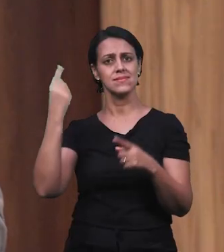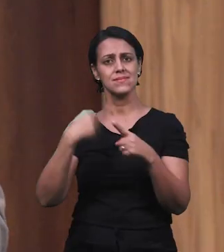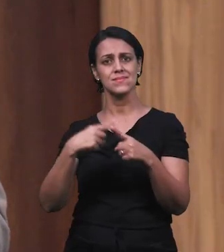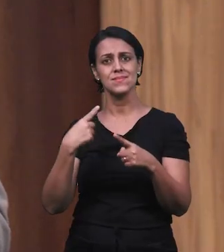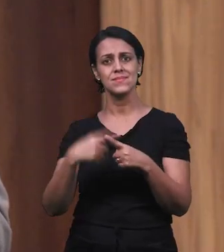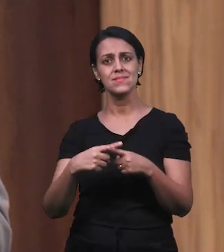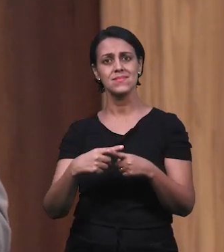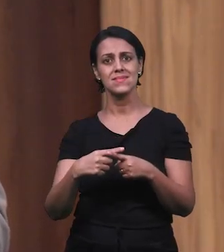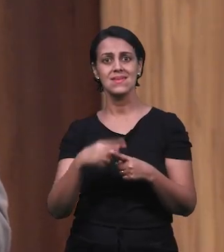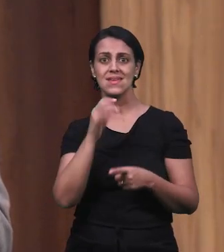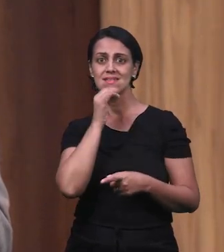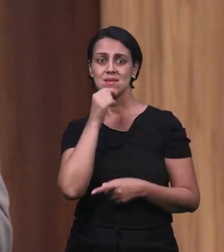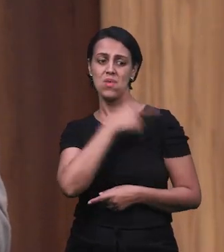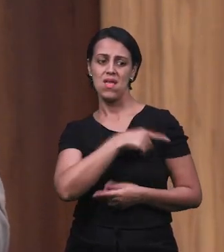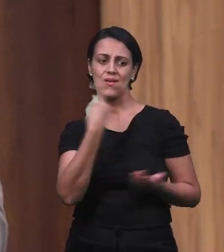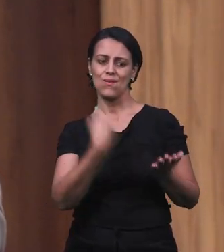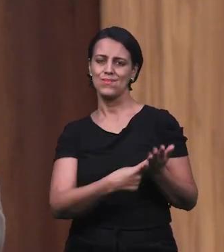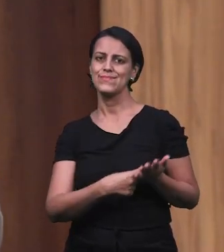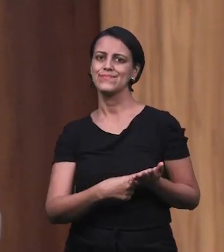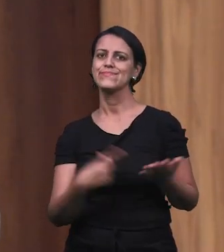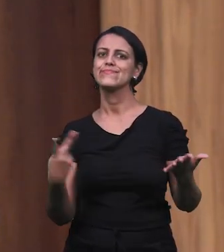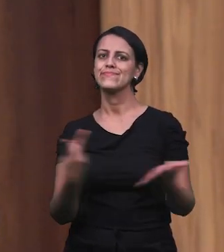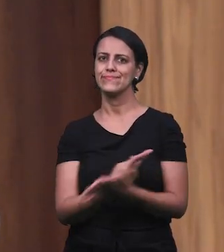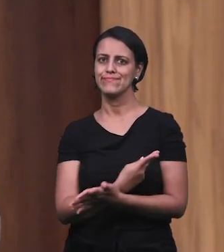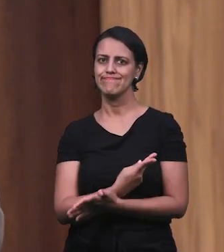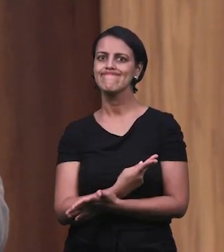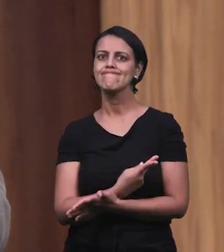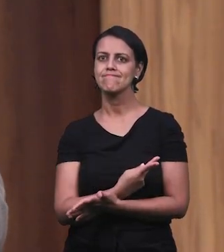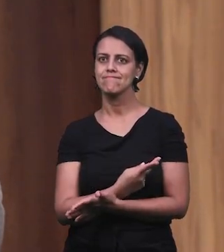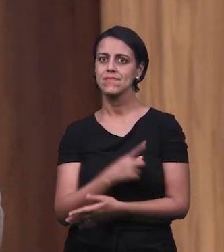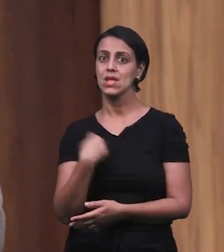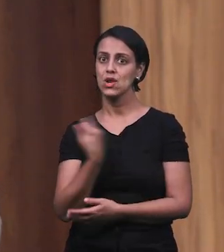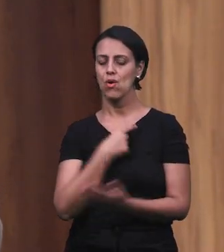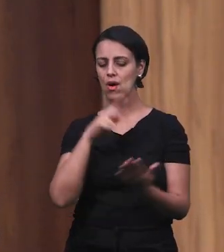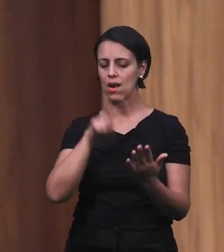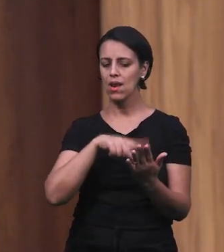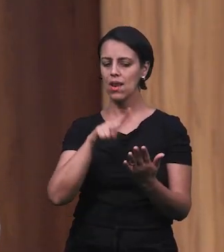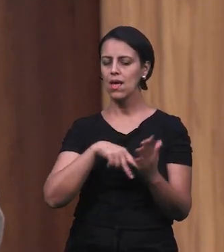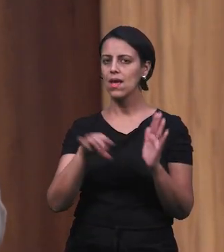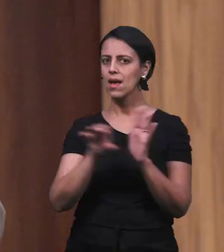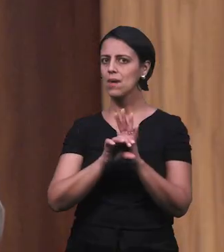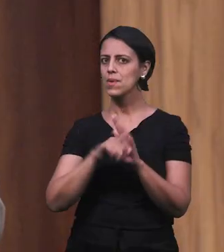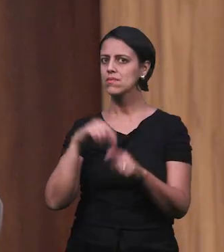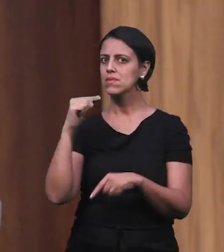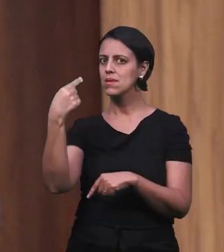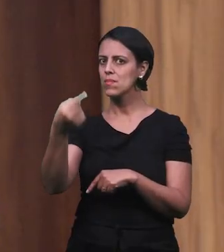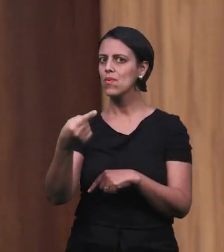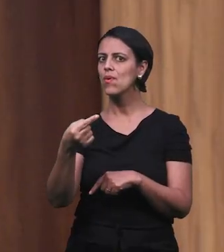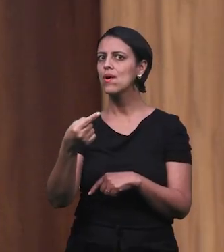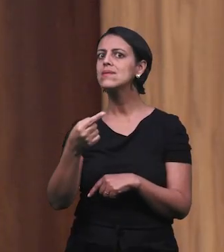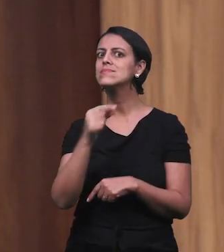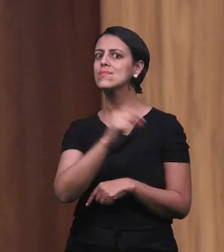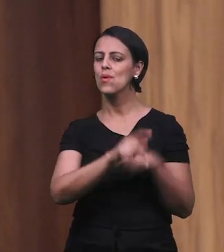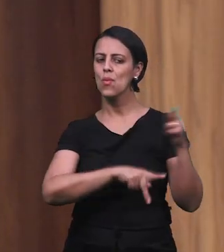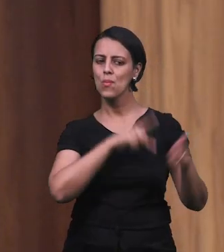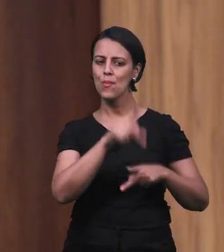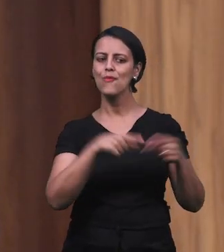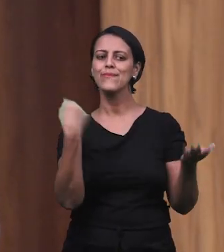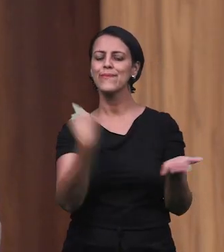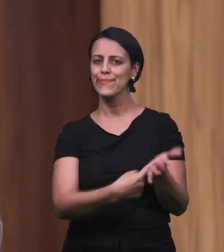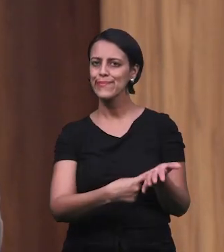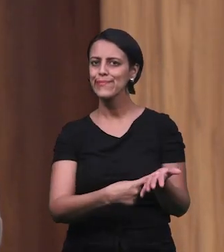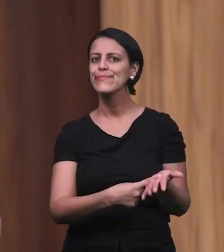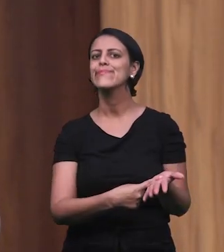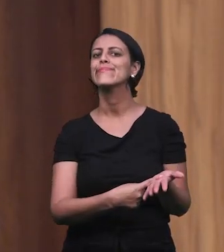um compromisso e nós vamos ler no próximo capítulo que isso gerou um compromisso dentro do povo de Israel e eles